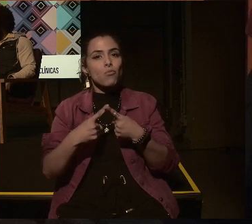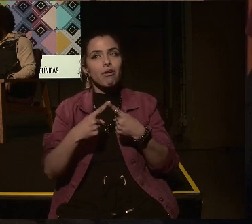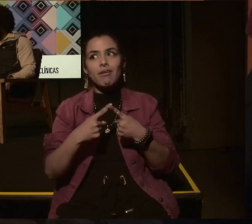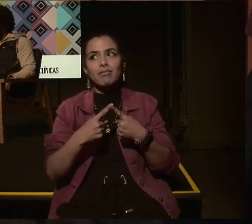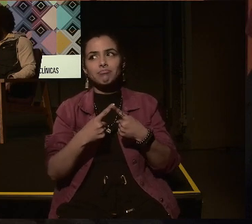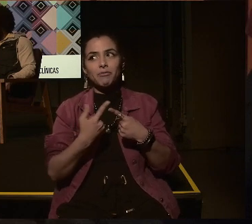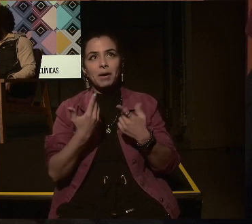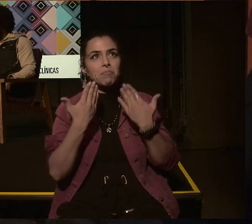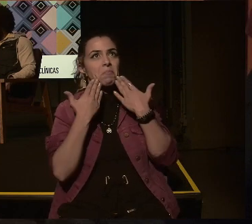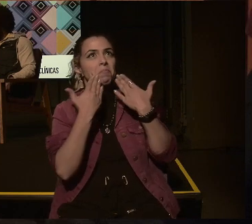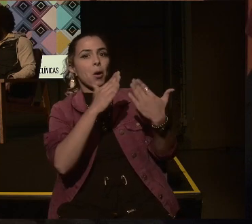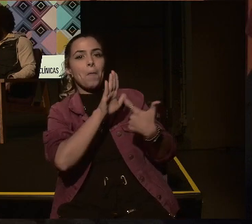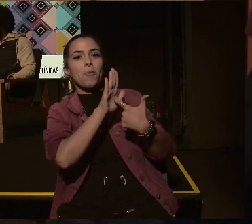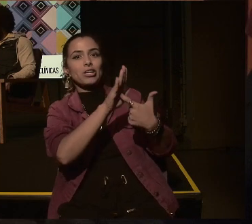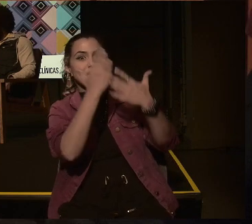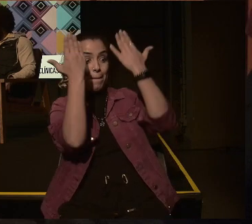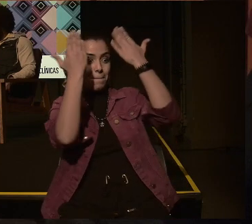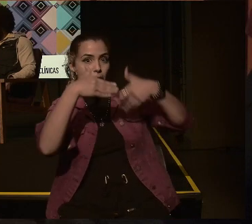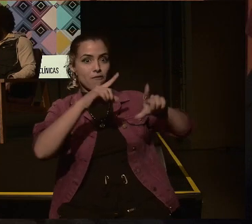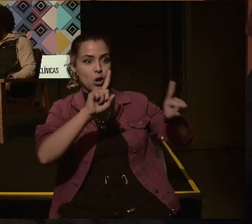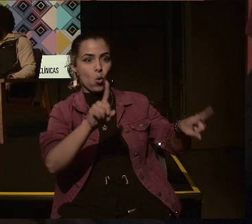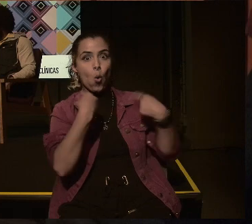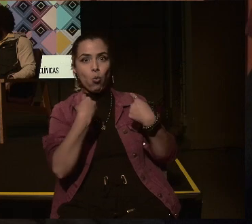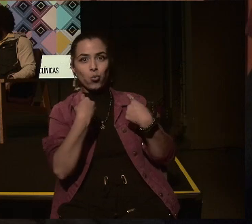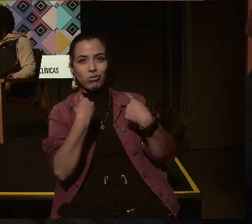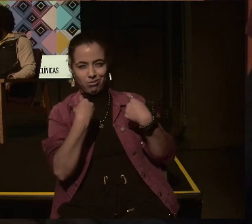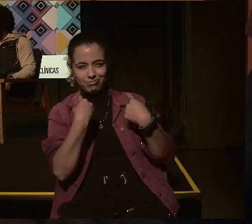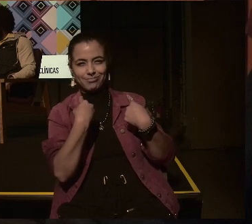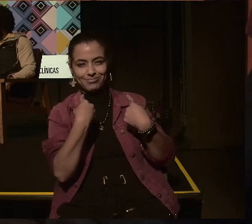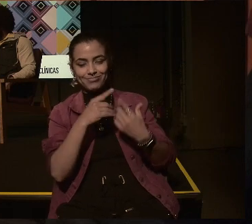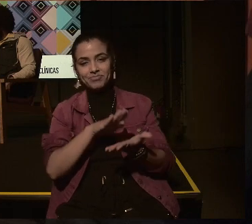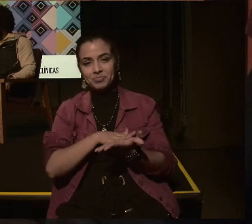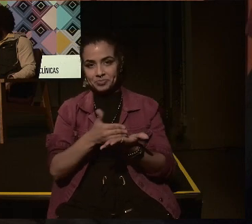si mesmo, se não me engano. Mas veja,